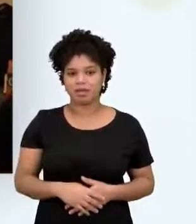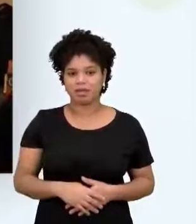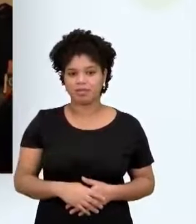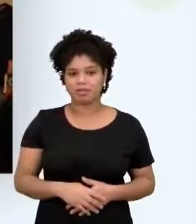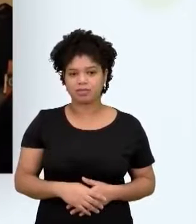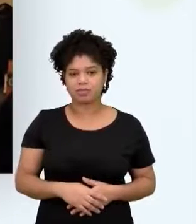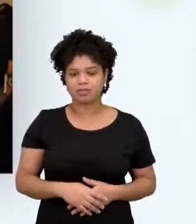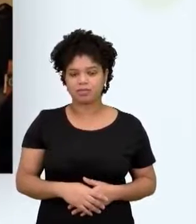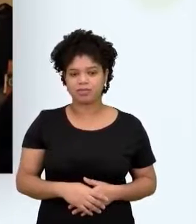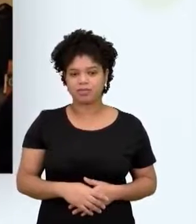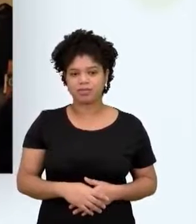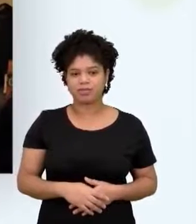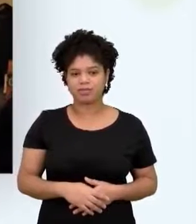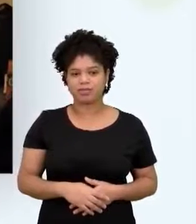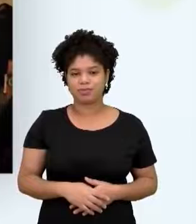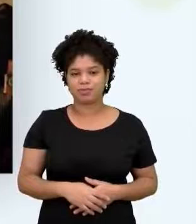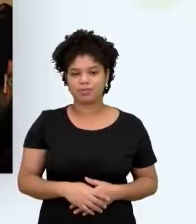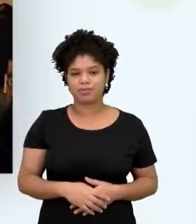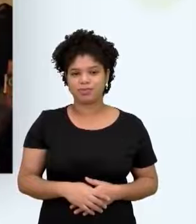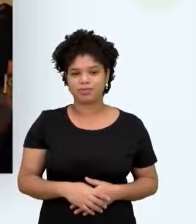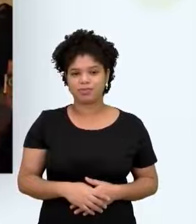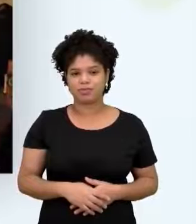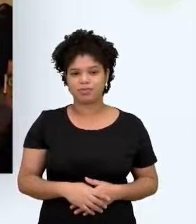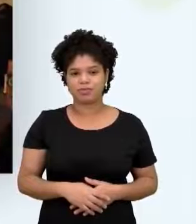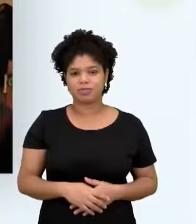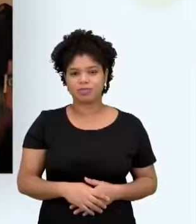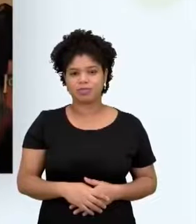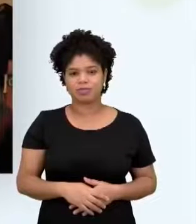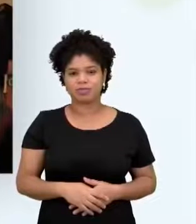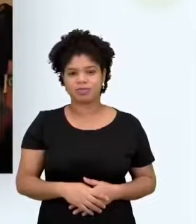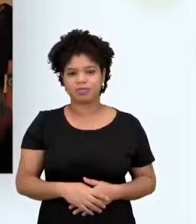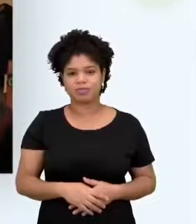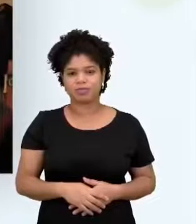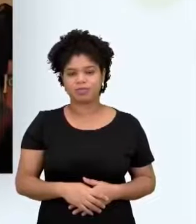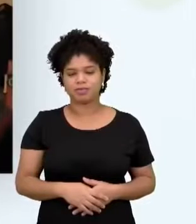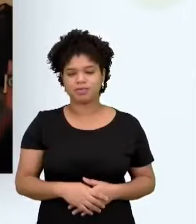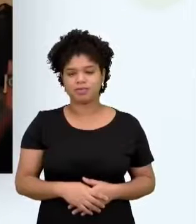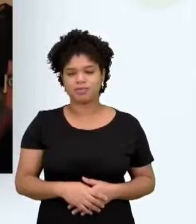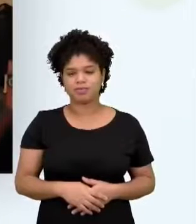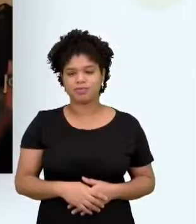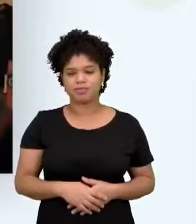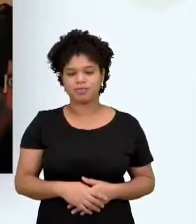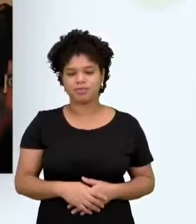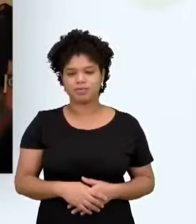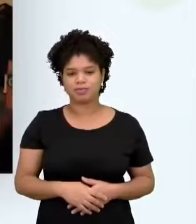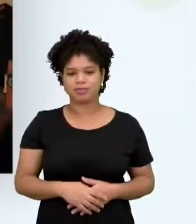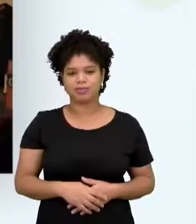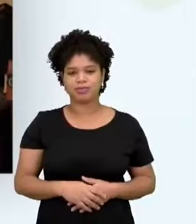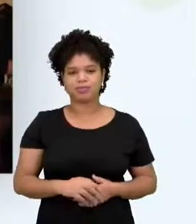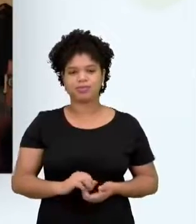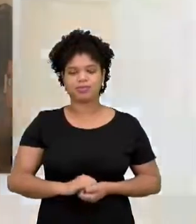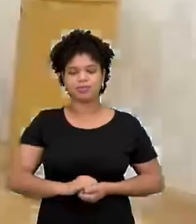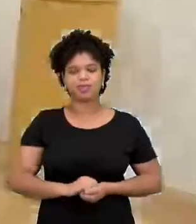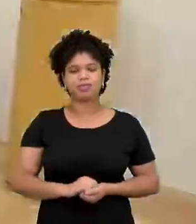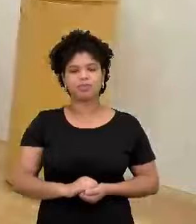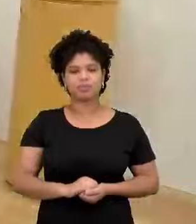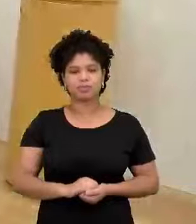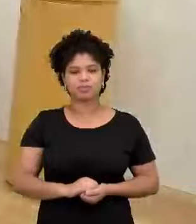cortada, ele me deu este livro. 3,